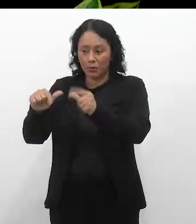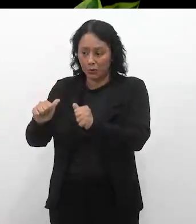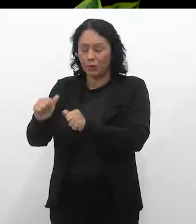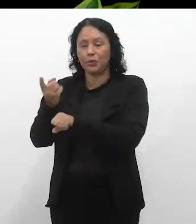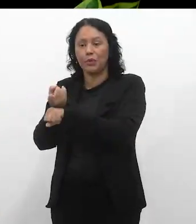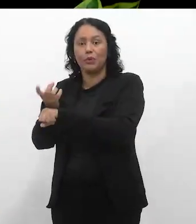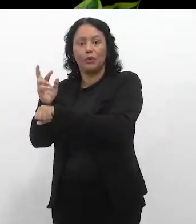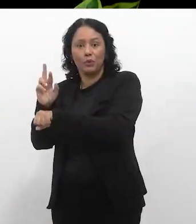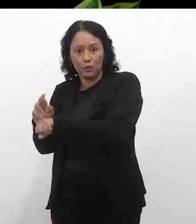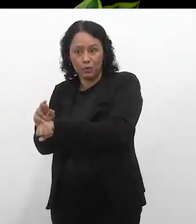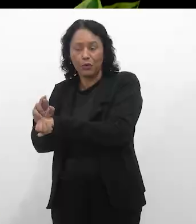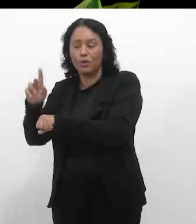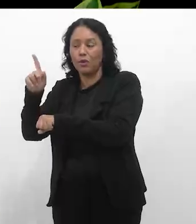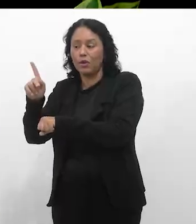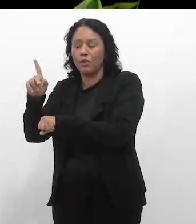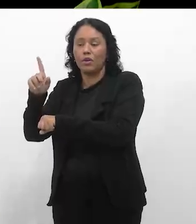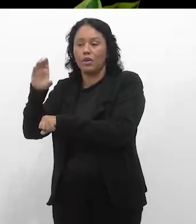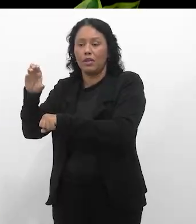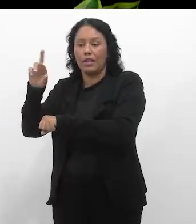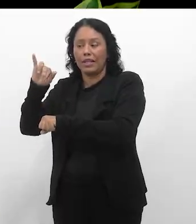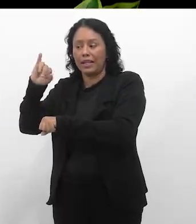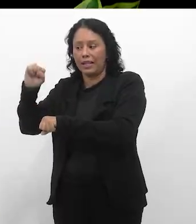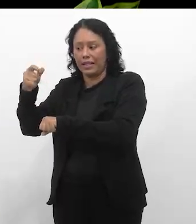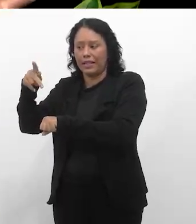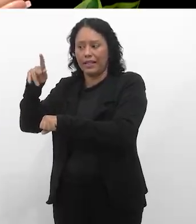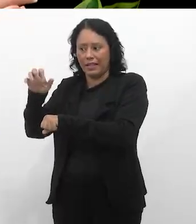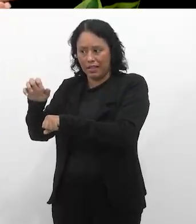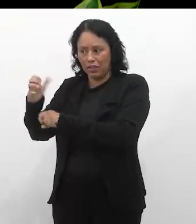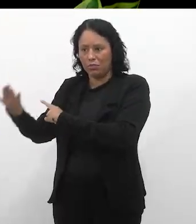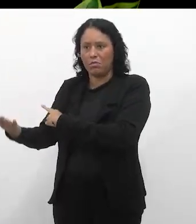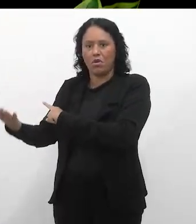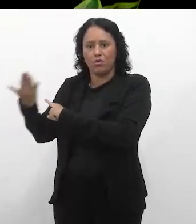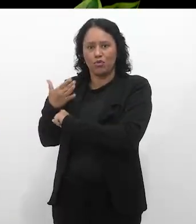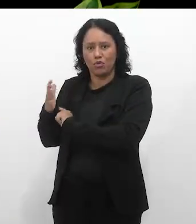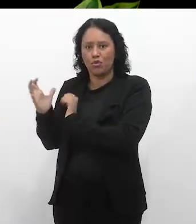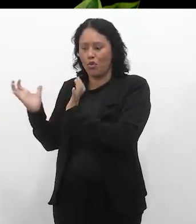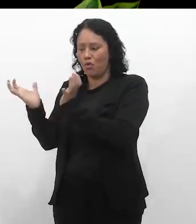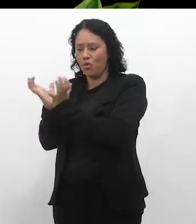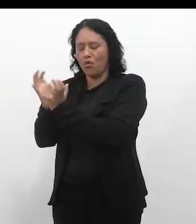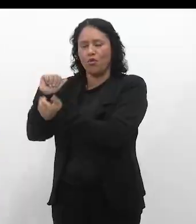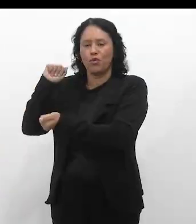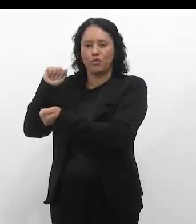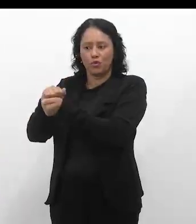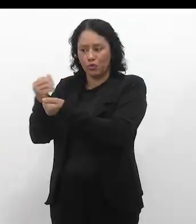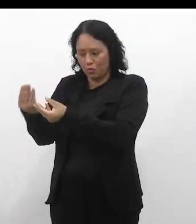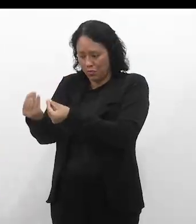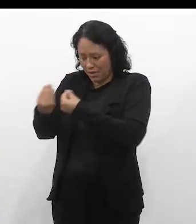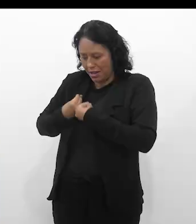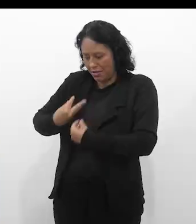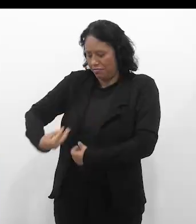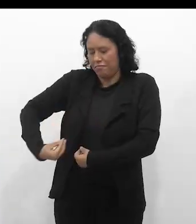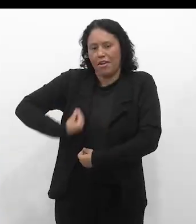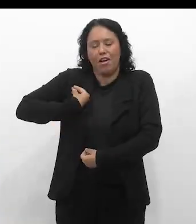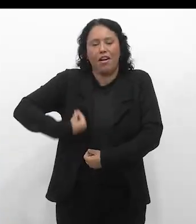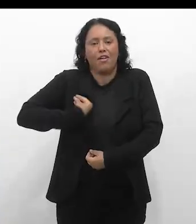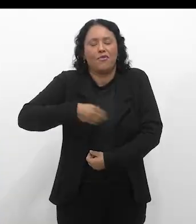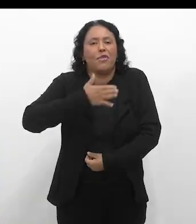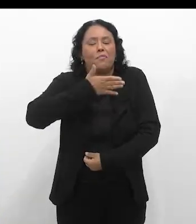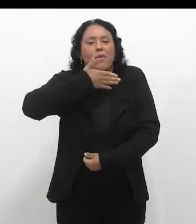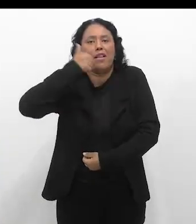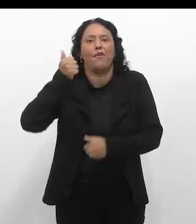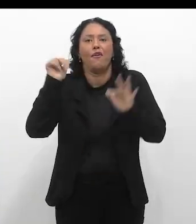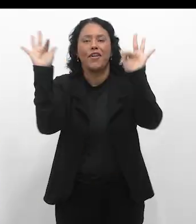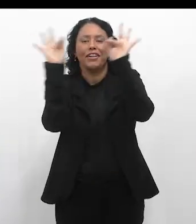por tudo que o Dr. Cláudio Crispi e a equipe dele fizeram por mim, porque eles me devolveram